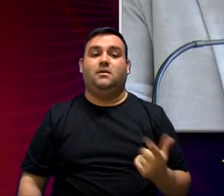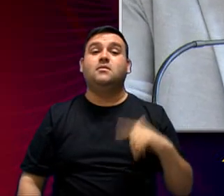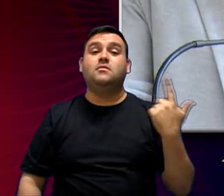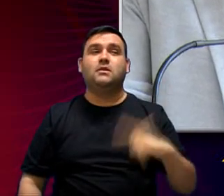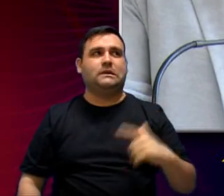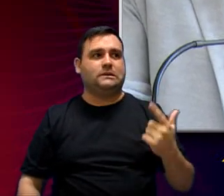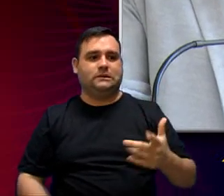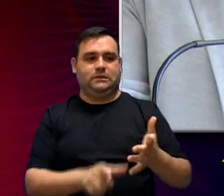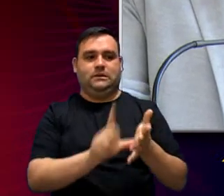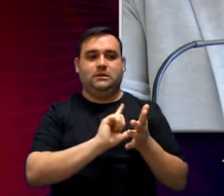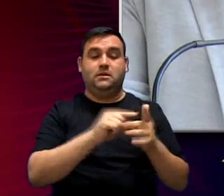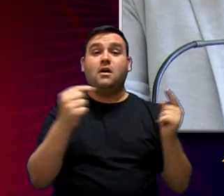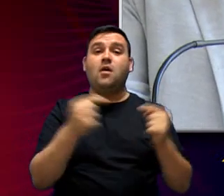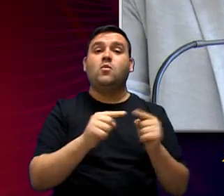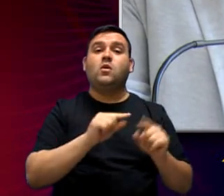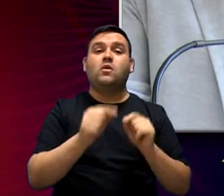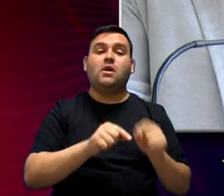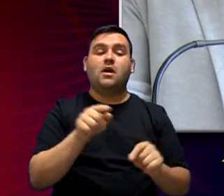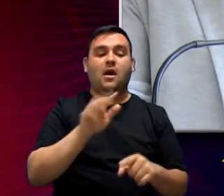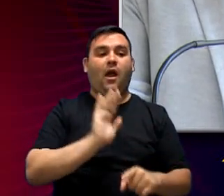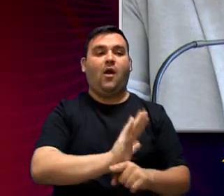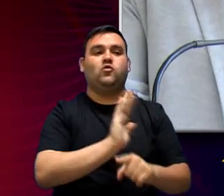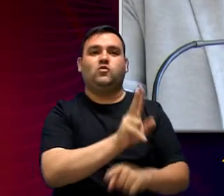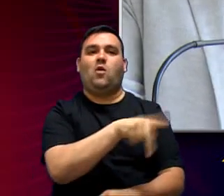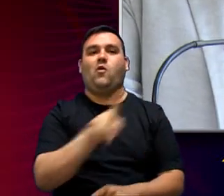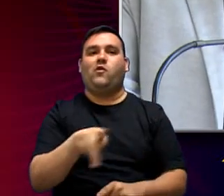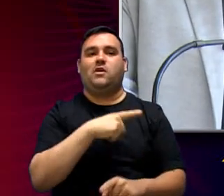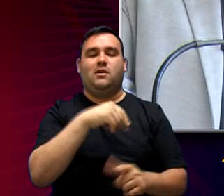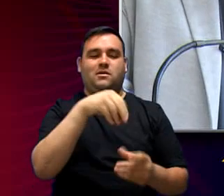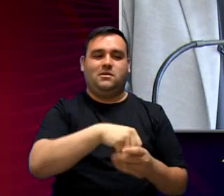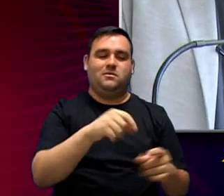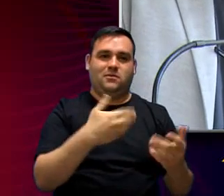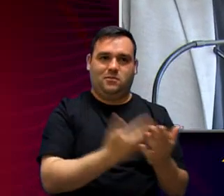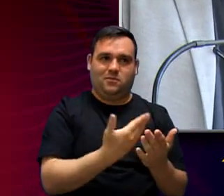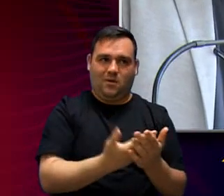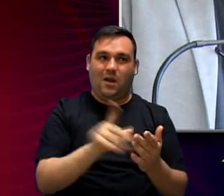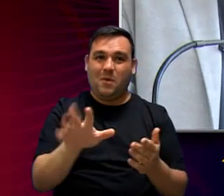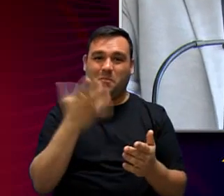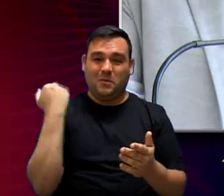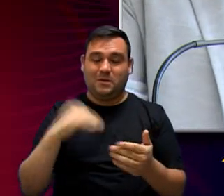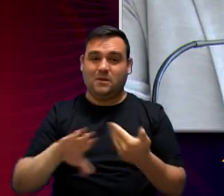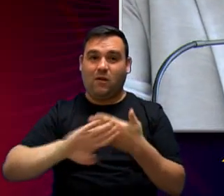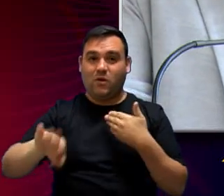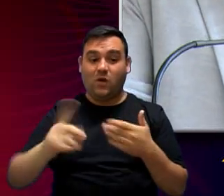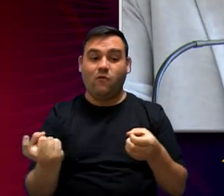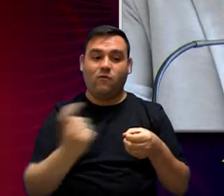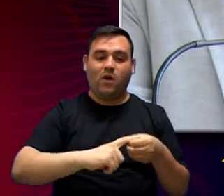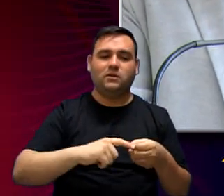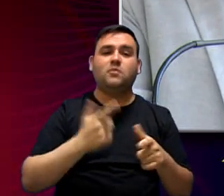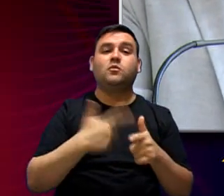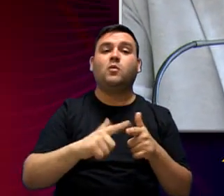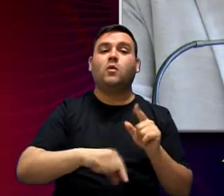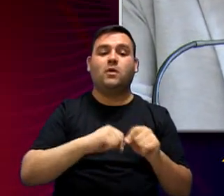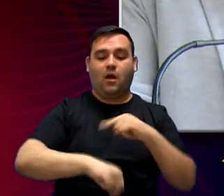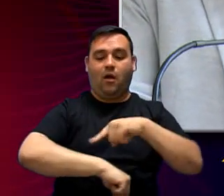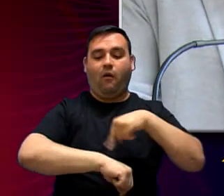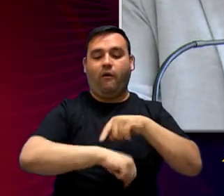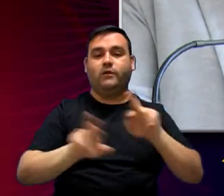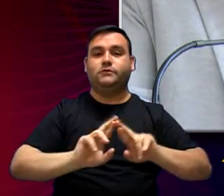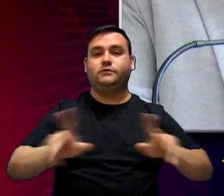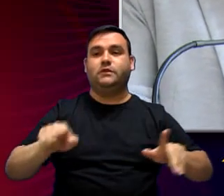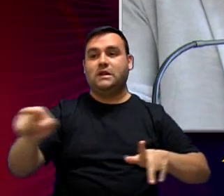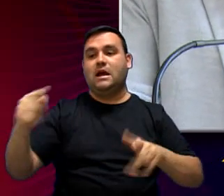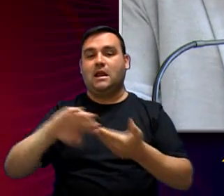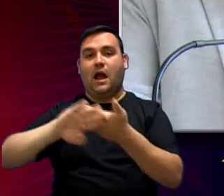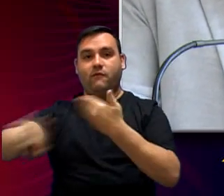a anterior é em relação aos auxiliares de educação readaptadas. Qual é o problema com elas? A jornada está